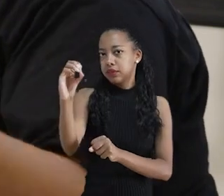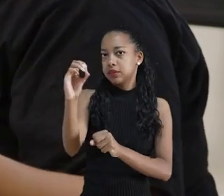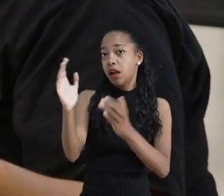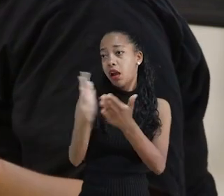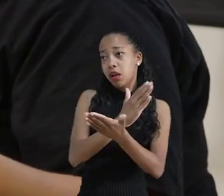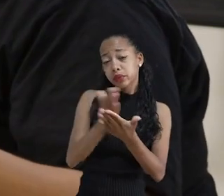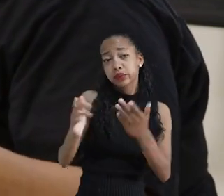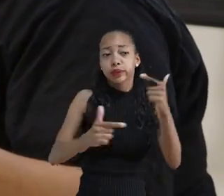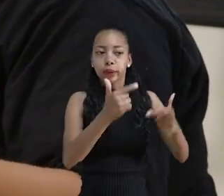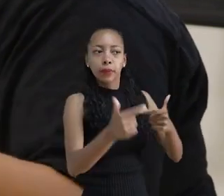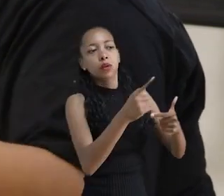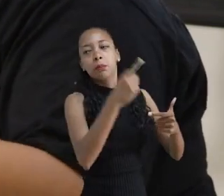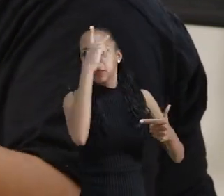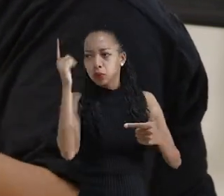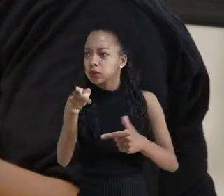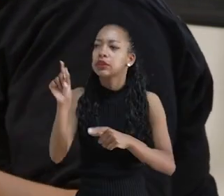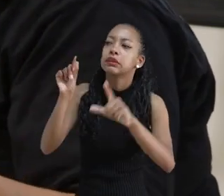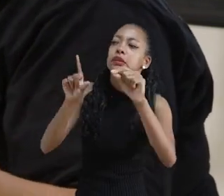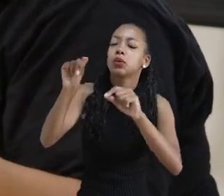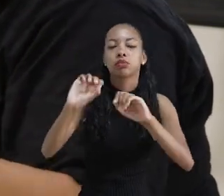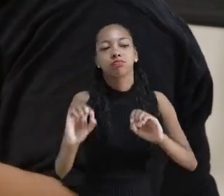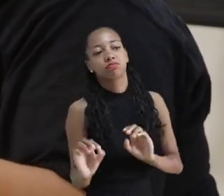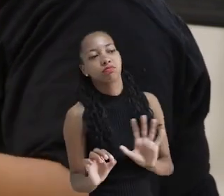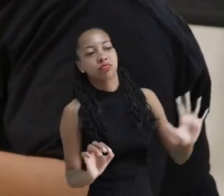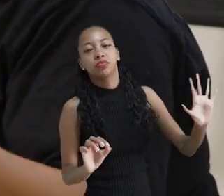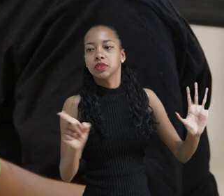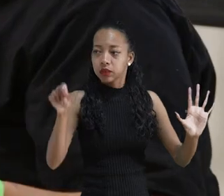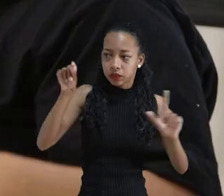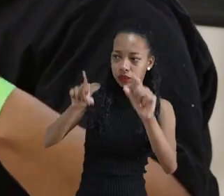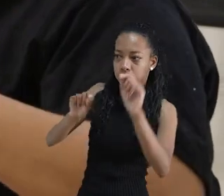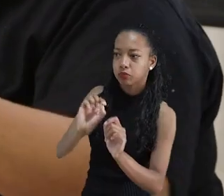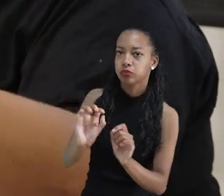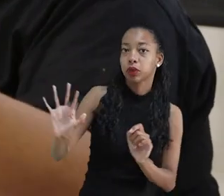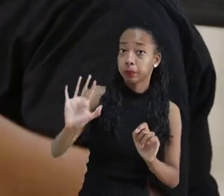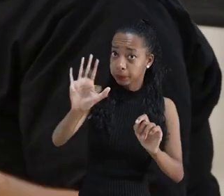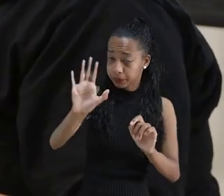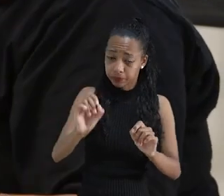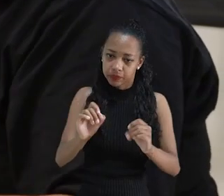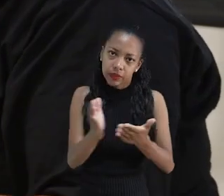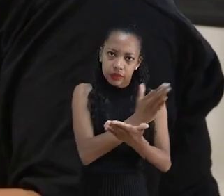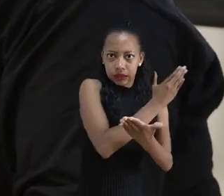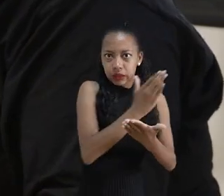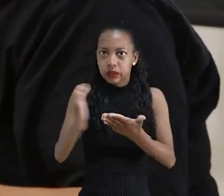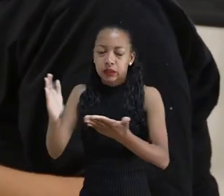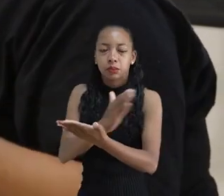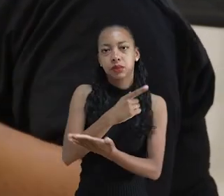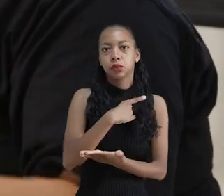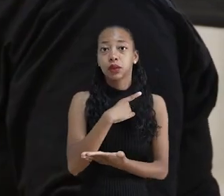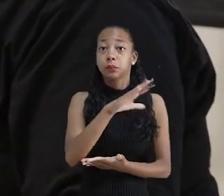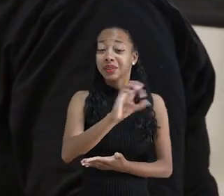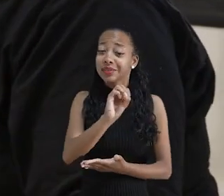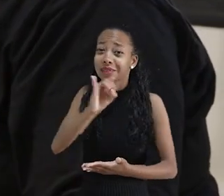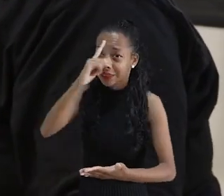discute as coisas eh tudo coletivamente né a gente toma decisões coletivamente porque é isso né a gente tem